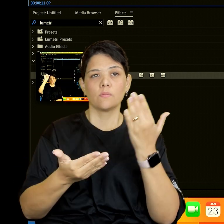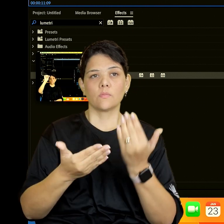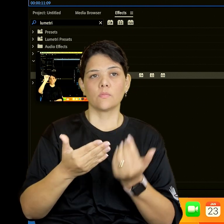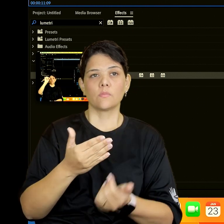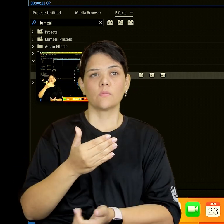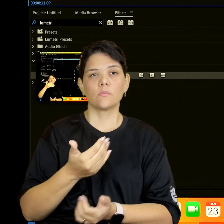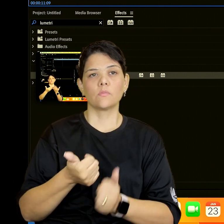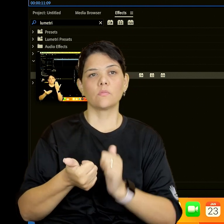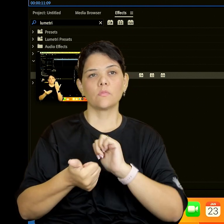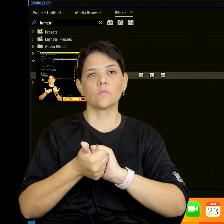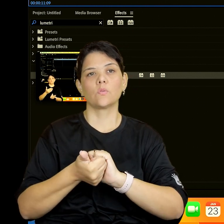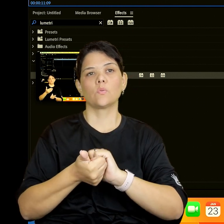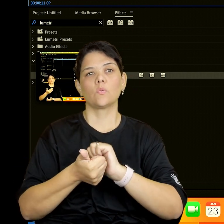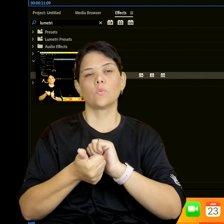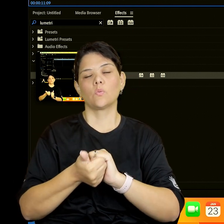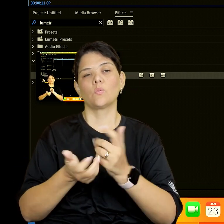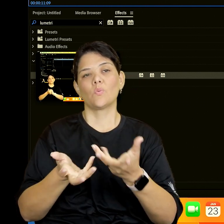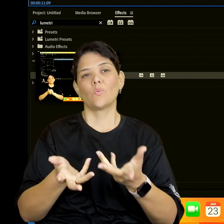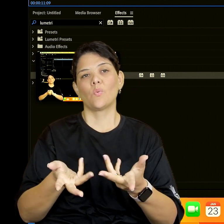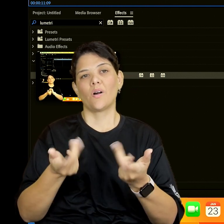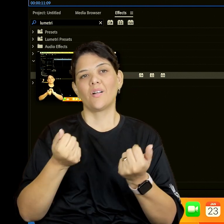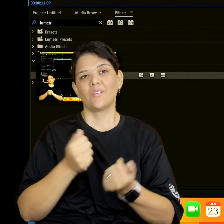Beleza?